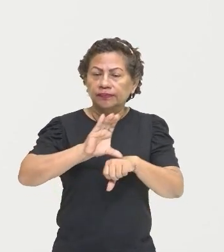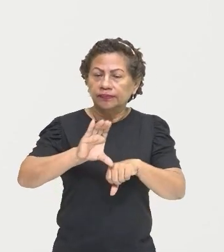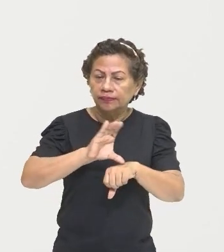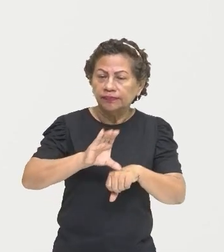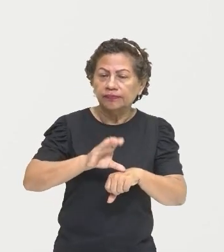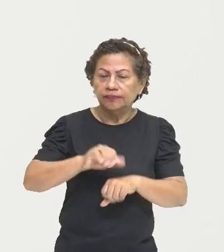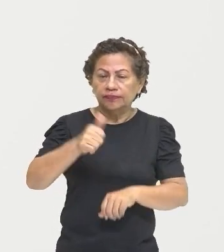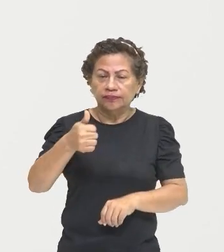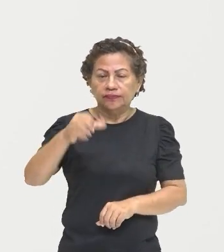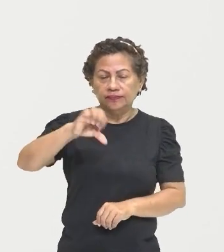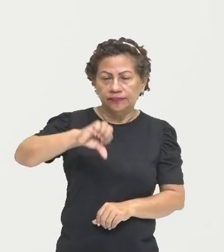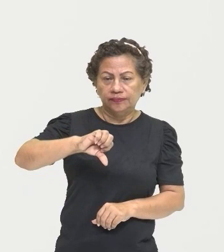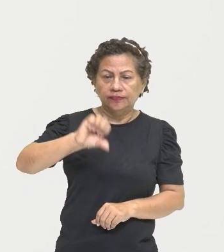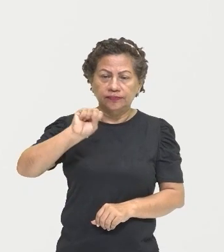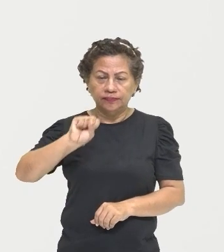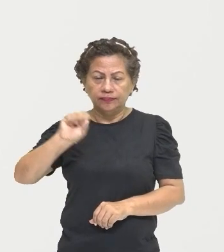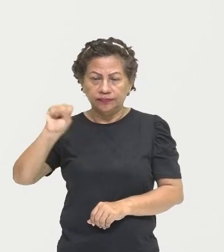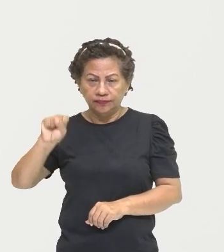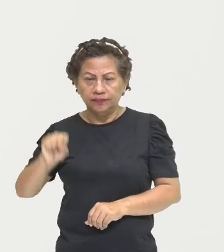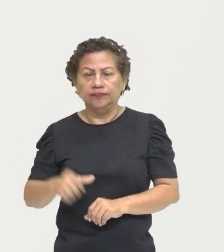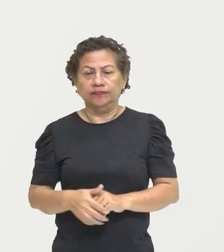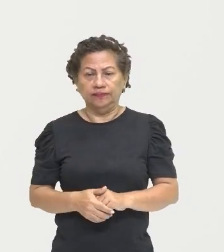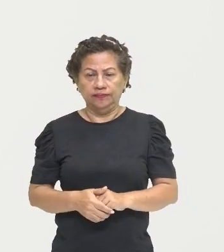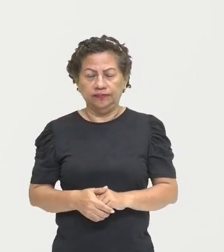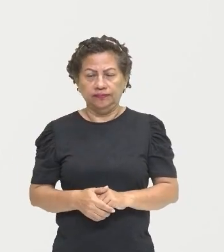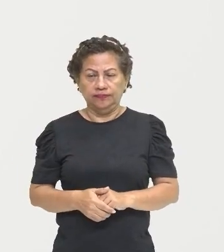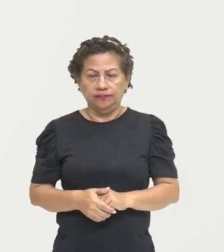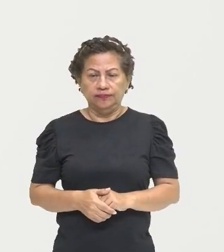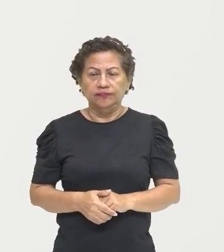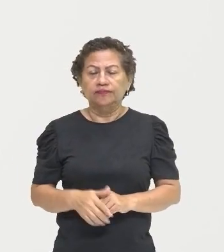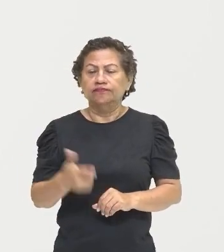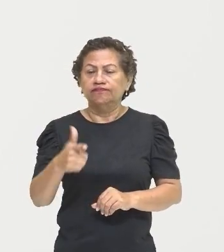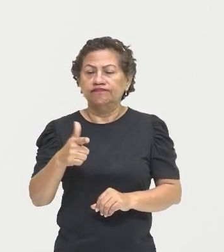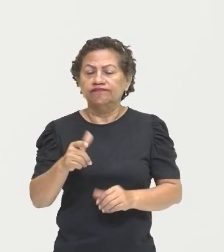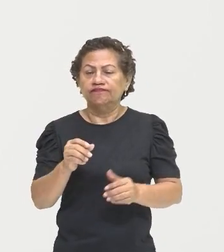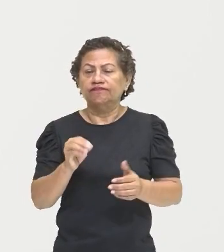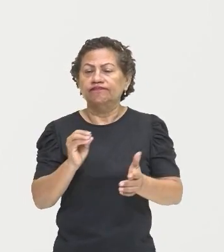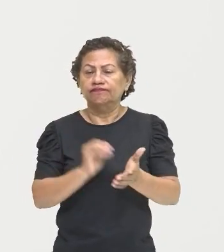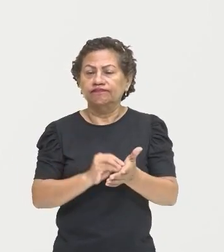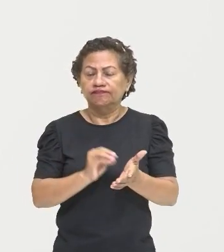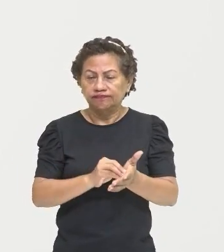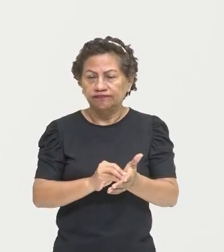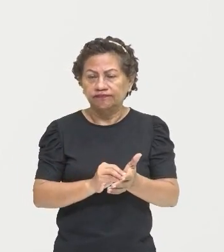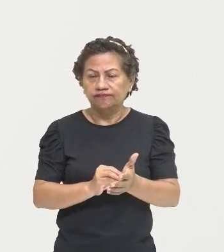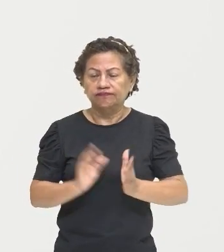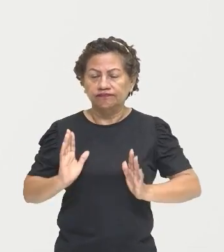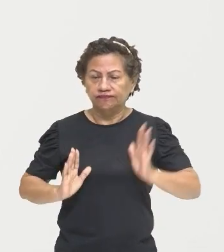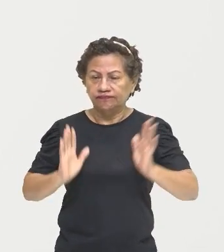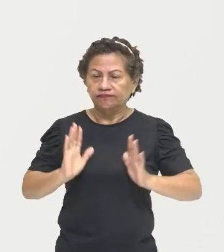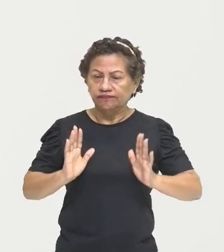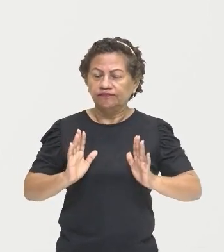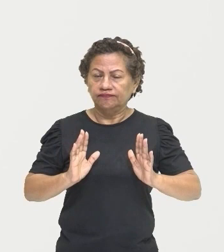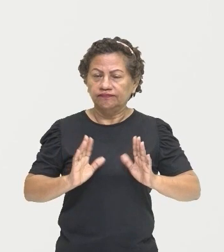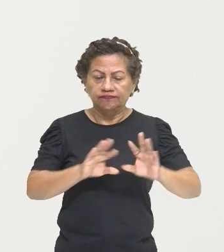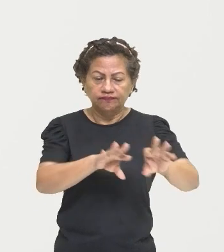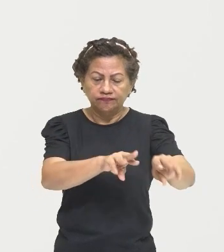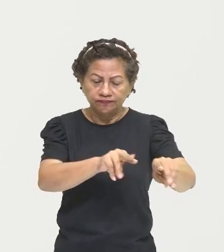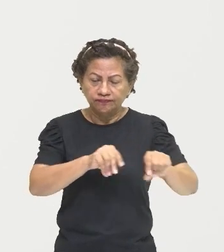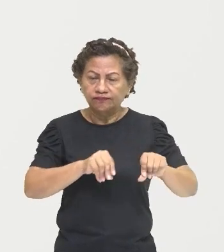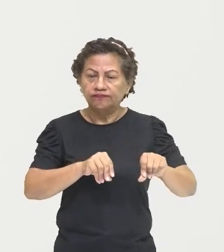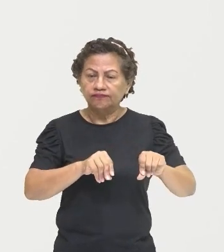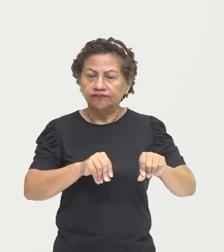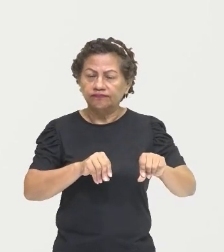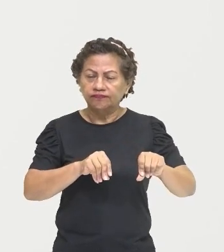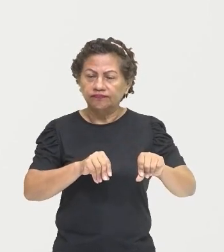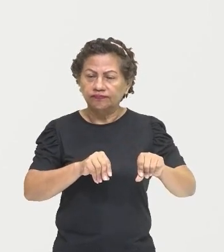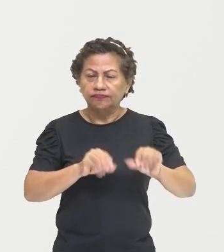de fato, políticas públicas que garantam o direito à terra, principalmente das populações